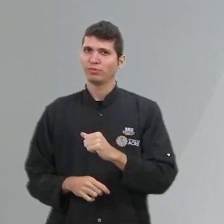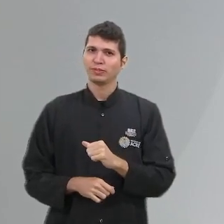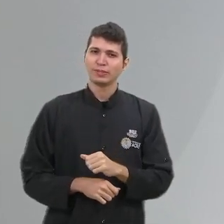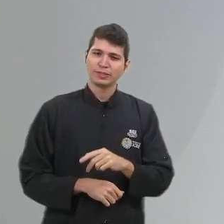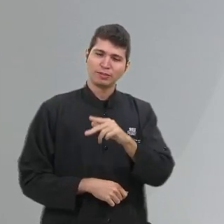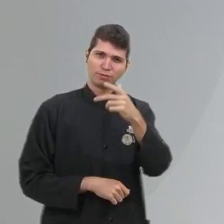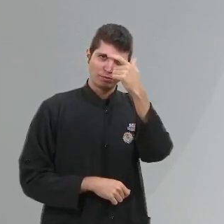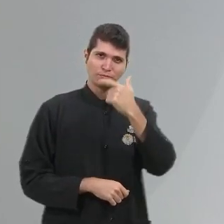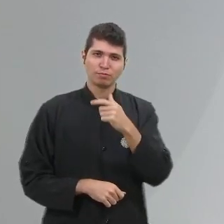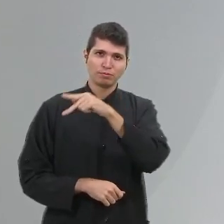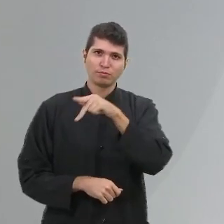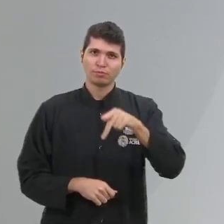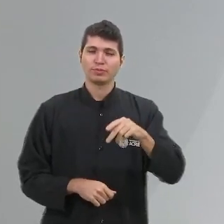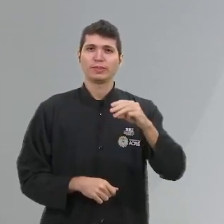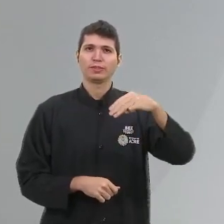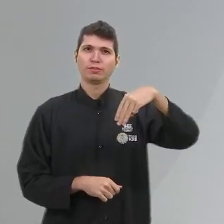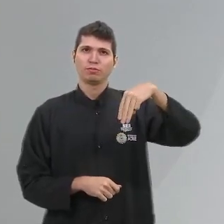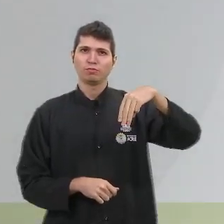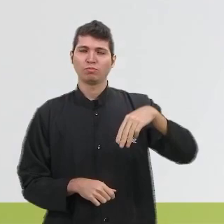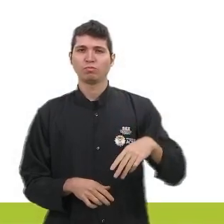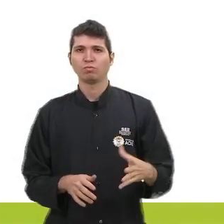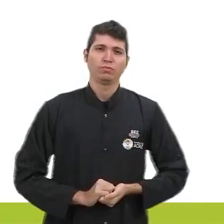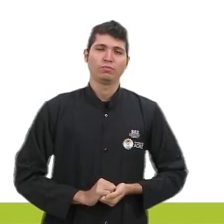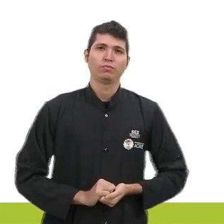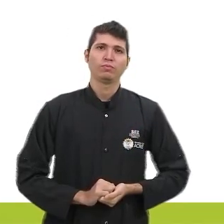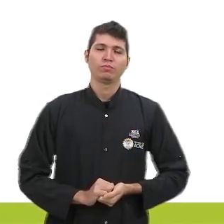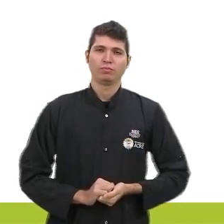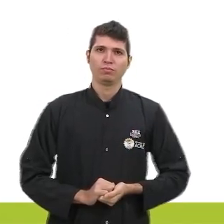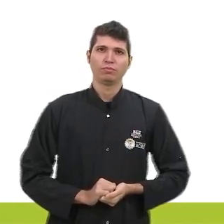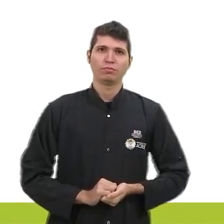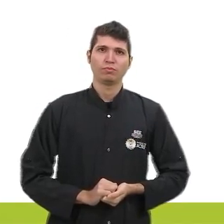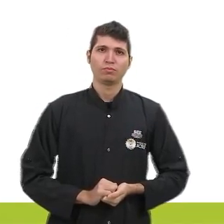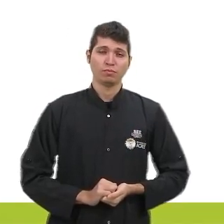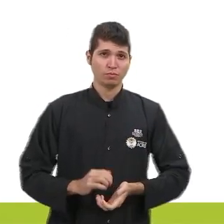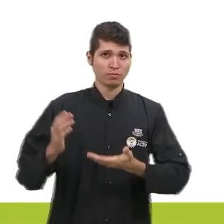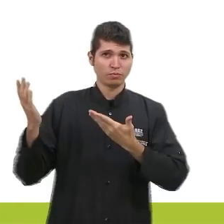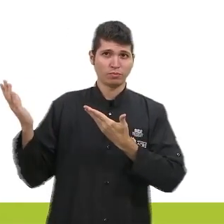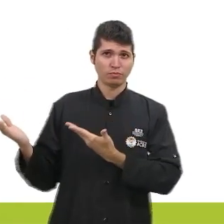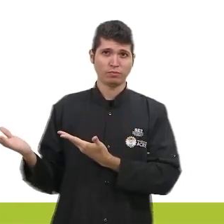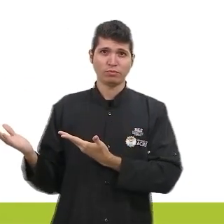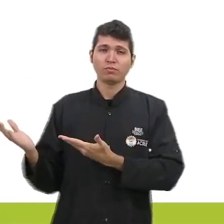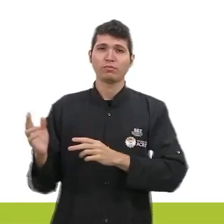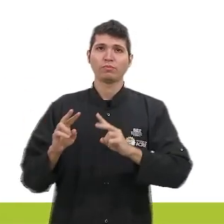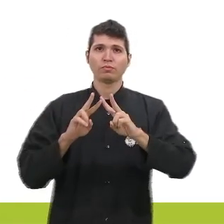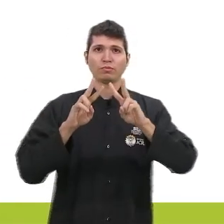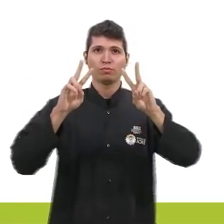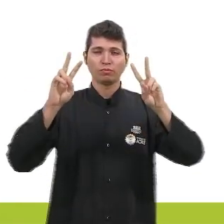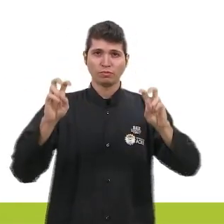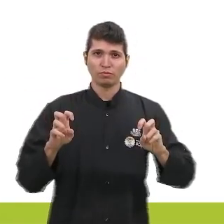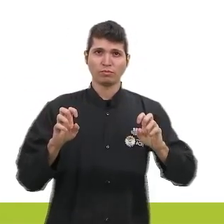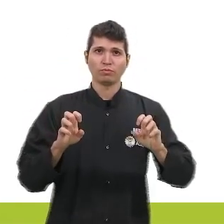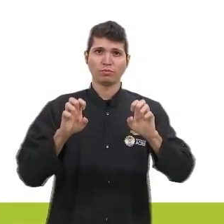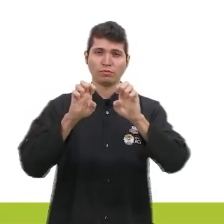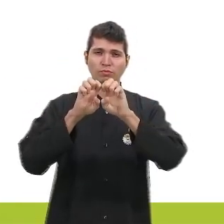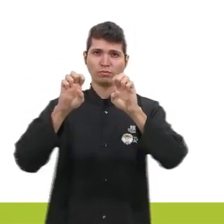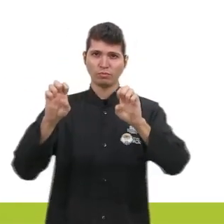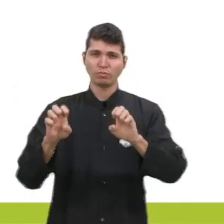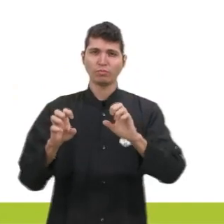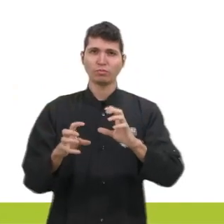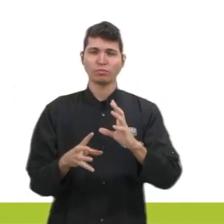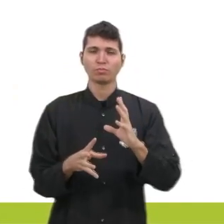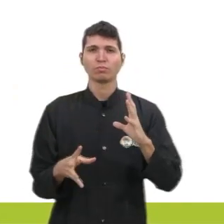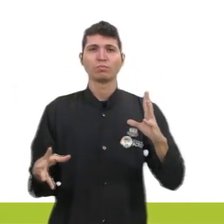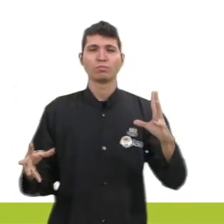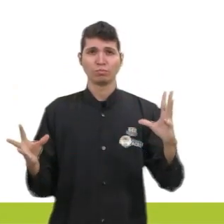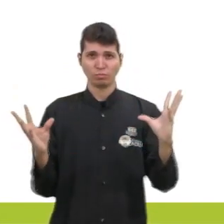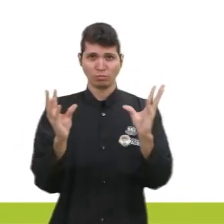função e equação do segundo grau. Vamos lá. A gente tem aqui uma definição sobre a parte de equação, um resumão para a gente entender, tá